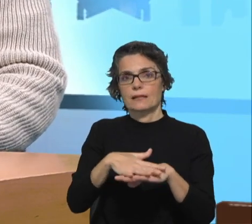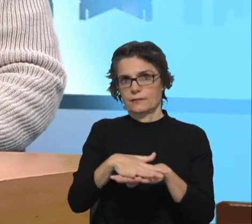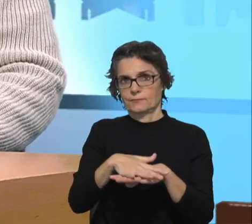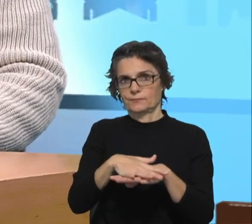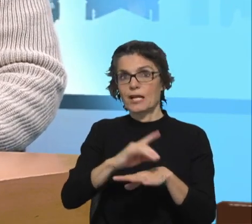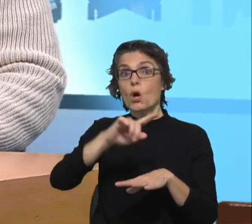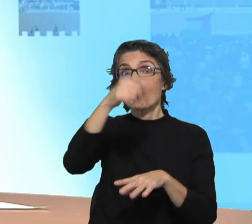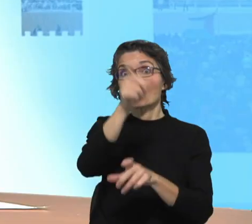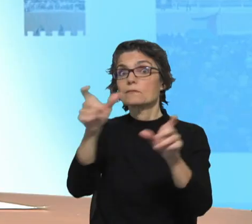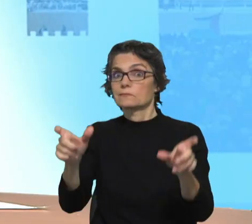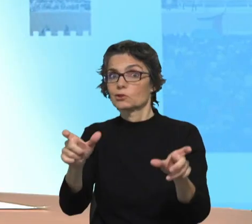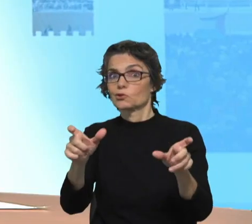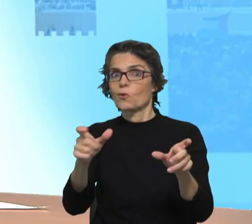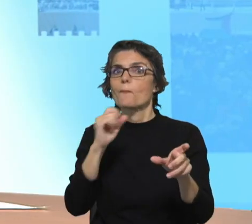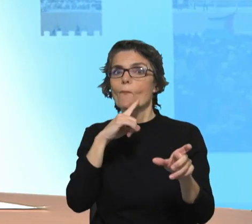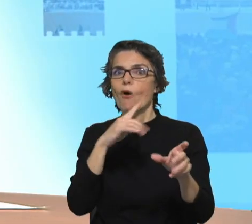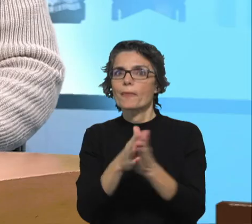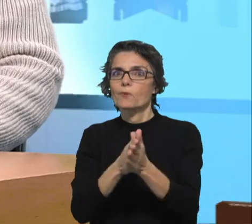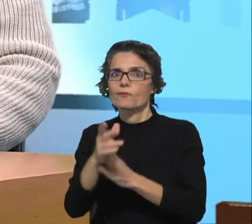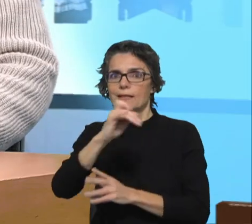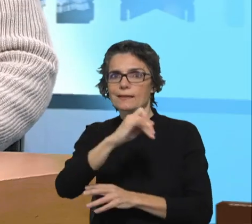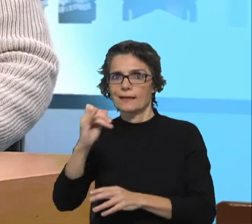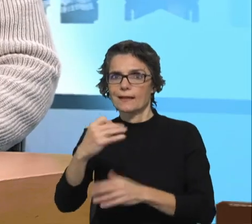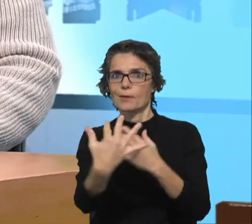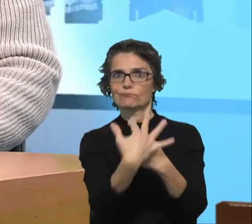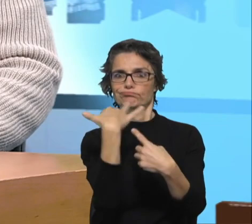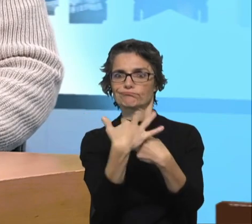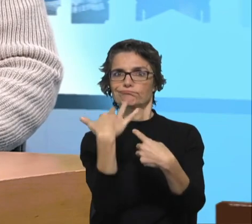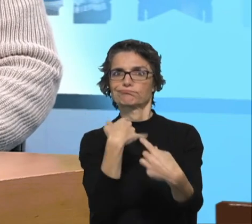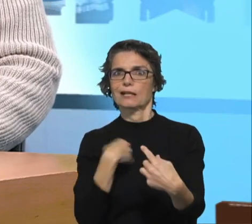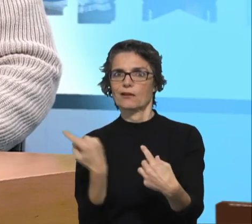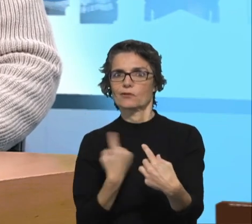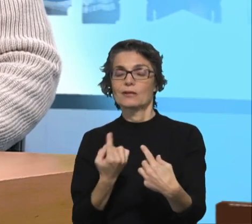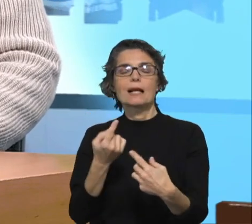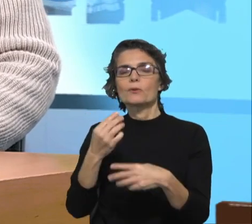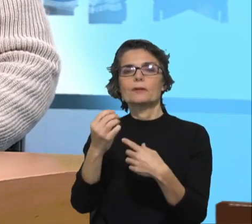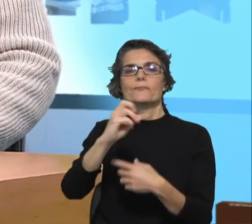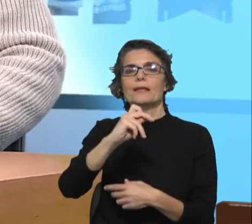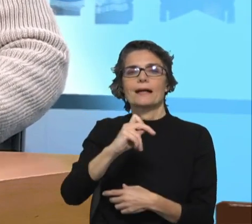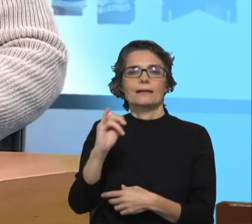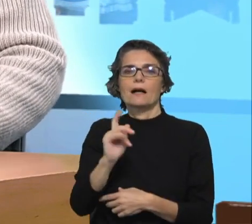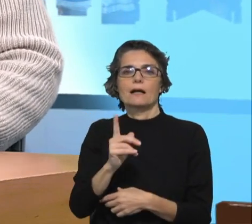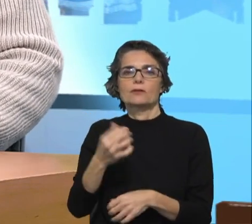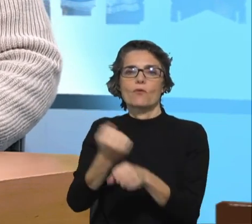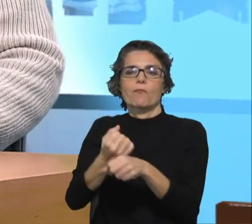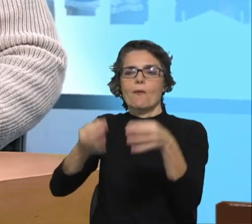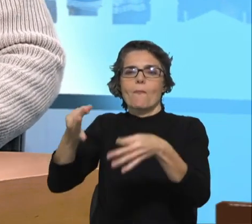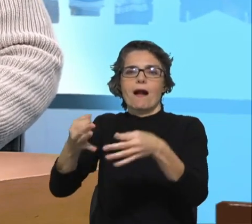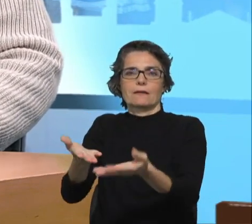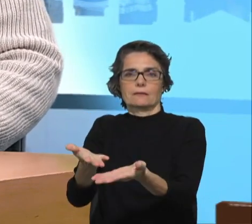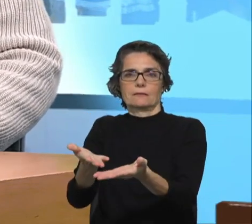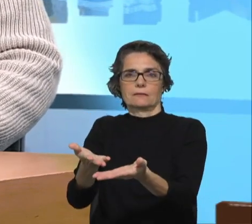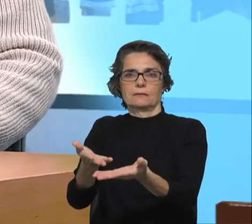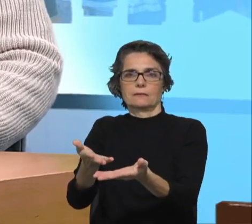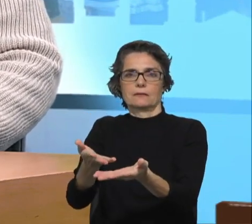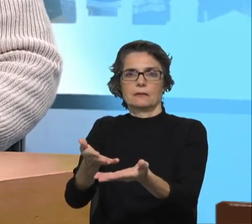Daí o pensamento crítico que é necessário fomentar. Sim, e na inteligência artificial há uma interação homem-máquina. E isso significa que essa interação